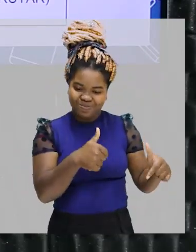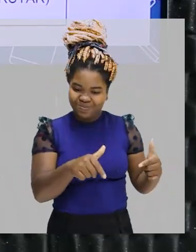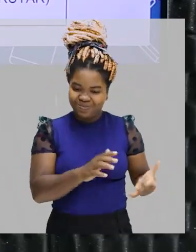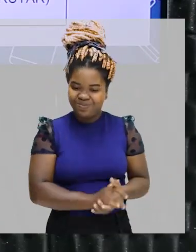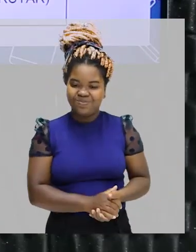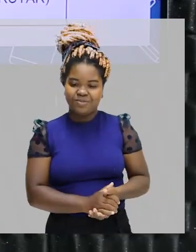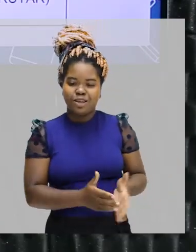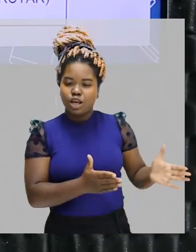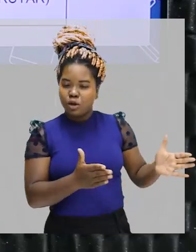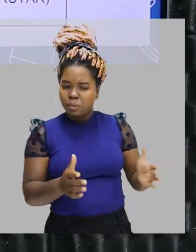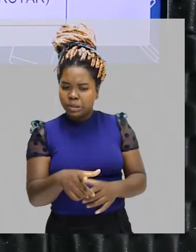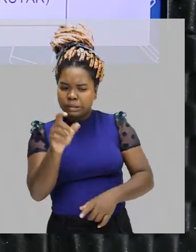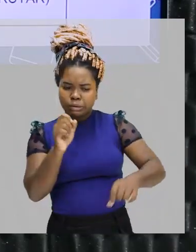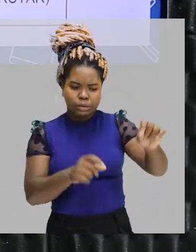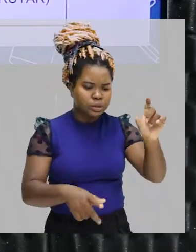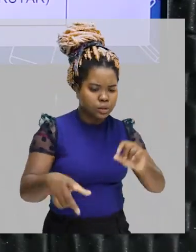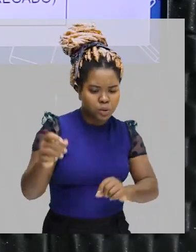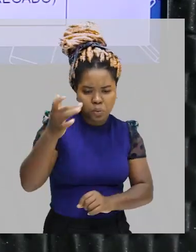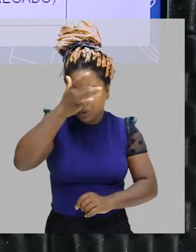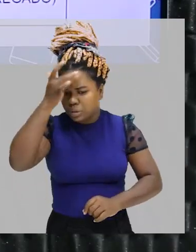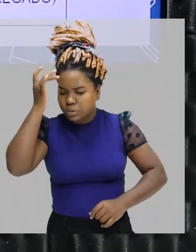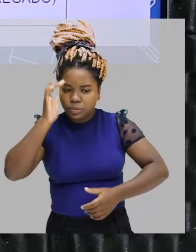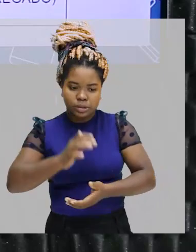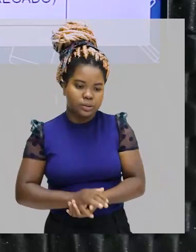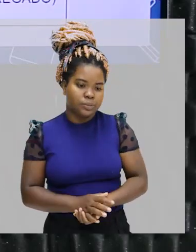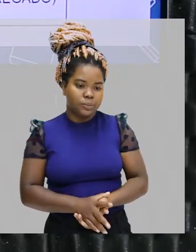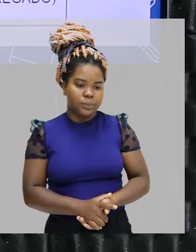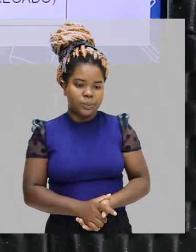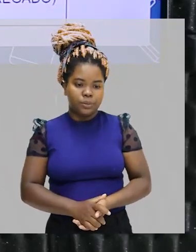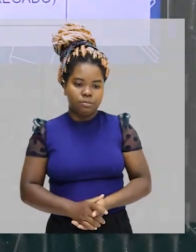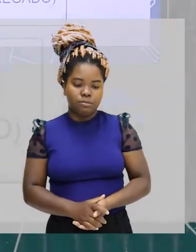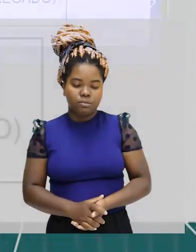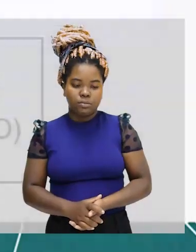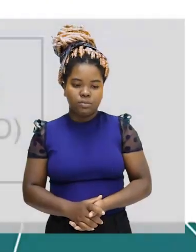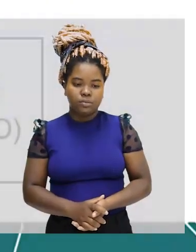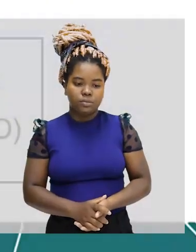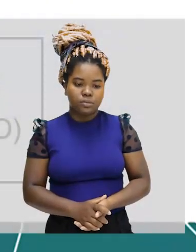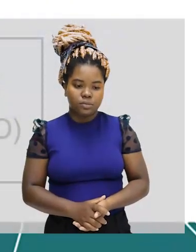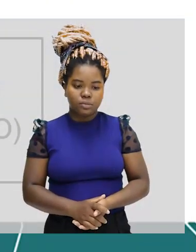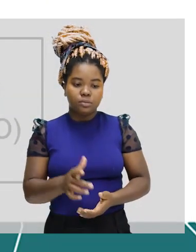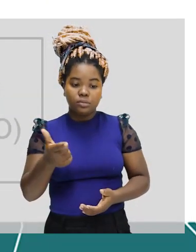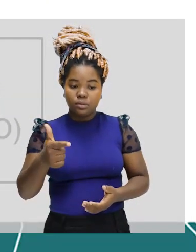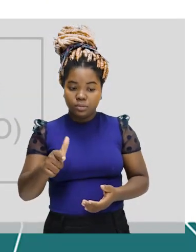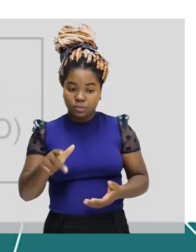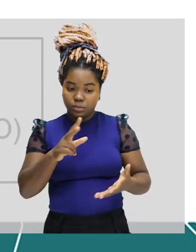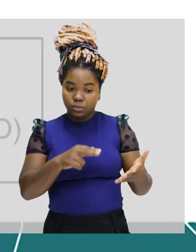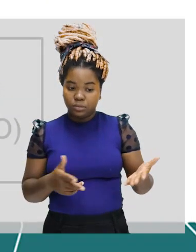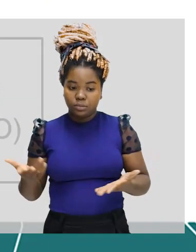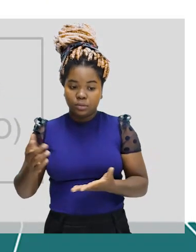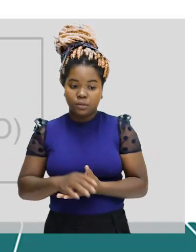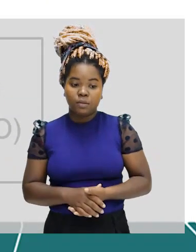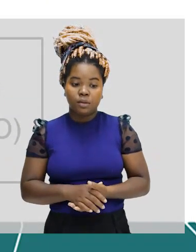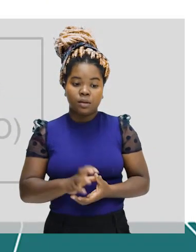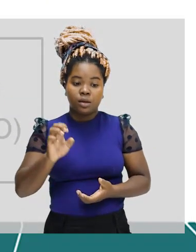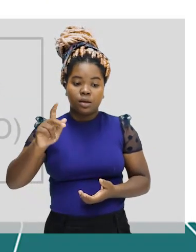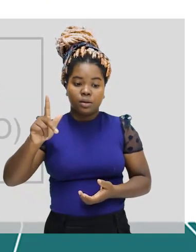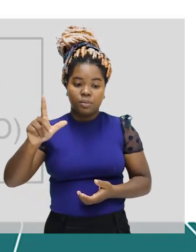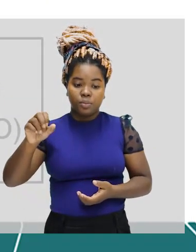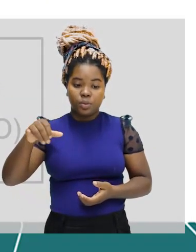normalmente é o processo seletivo pelo qual um candidato passa. Employment é emprego, tá